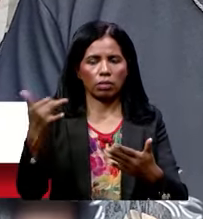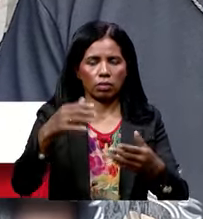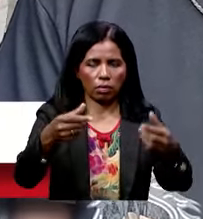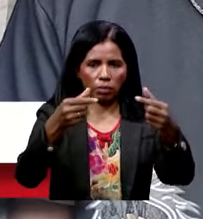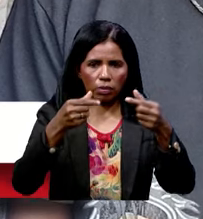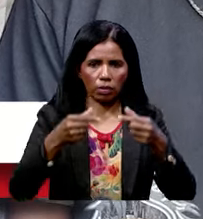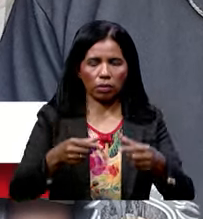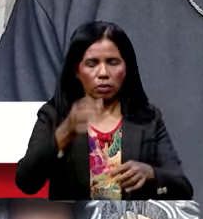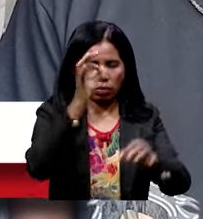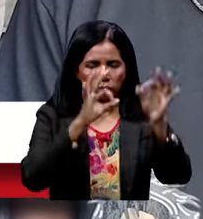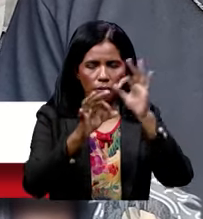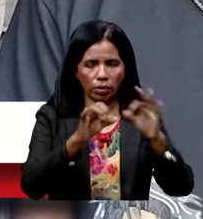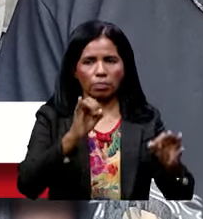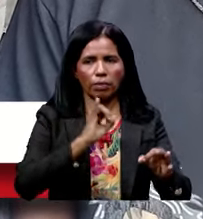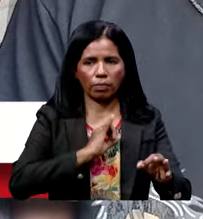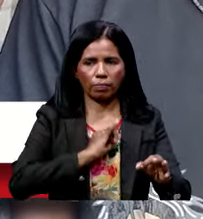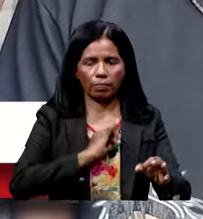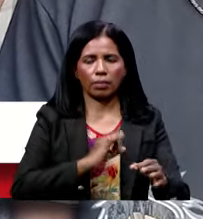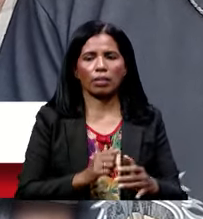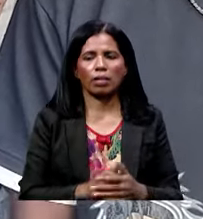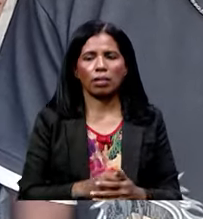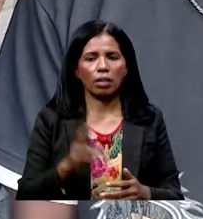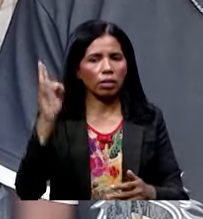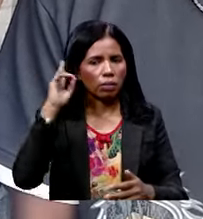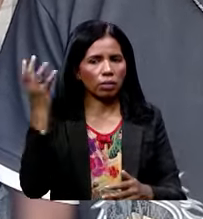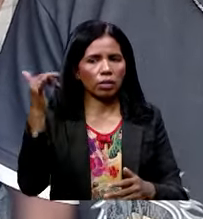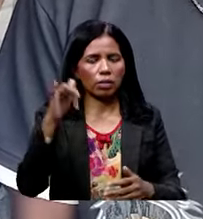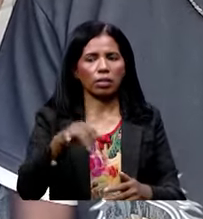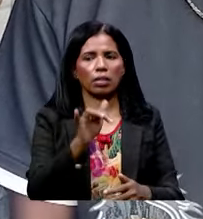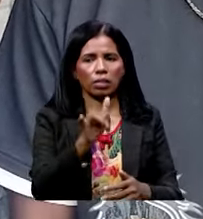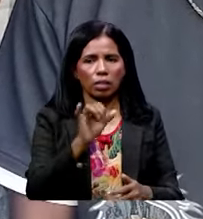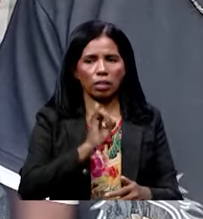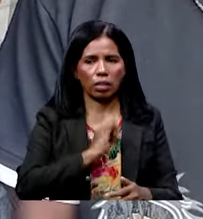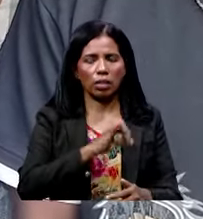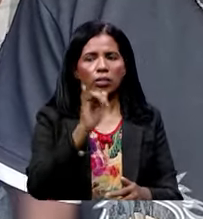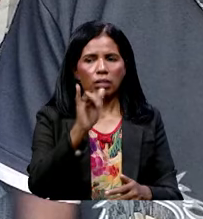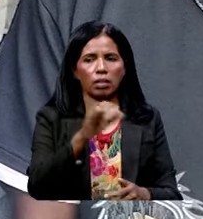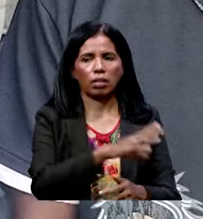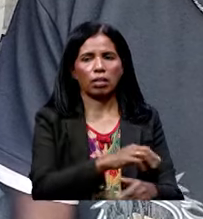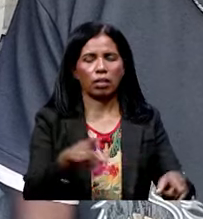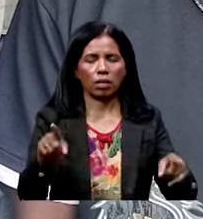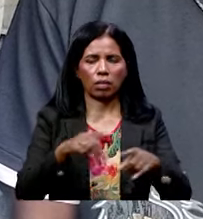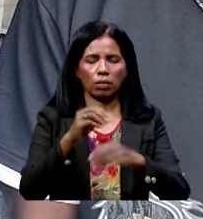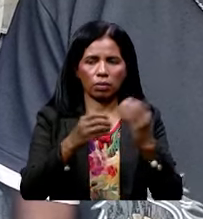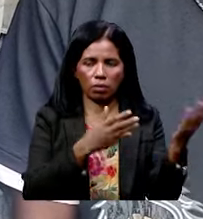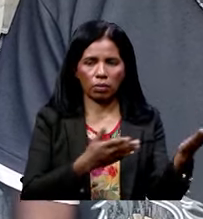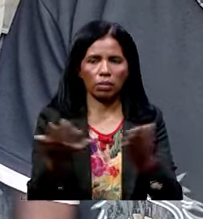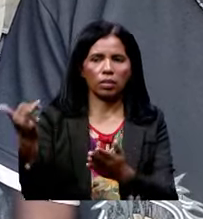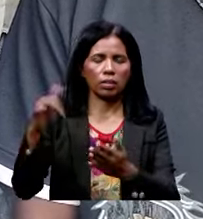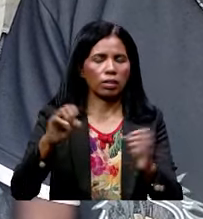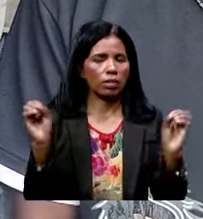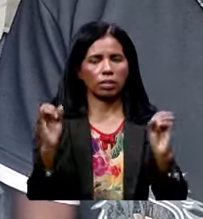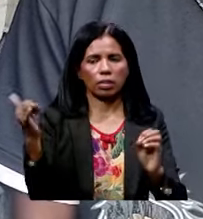na confiança de votos e hau rona de sira se sira seta hau mos seta lore sira banaba sira la